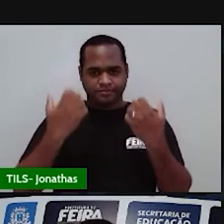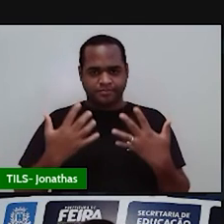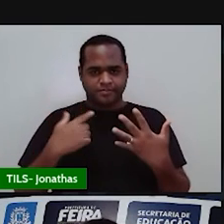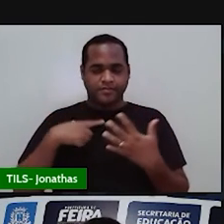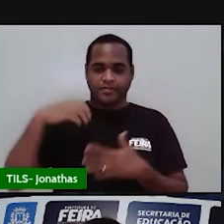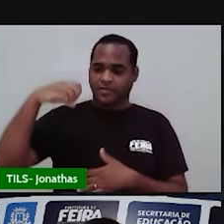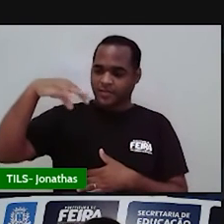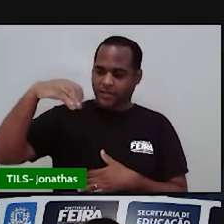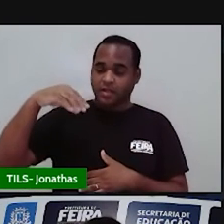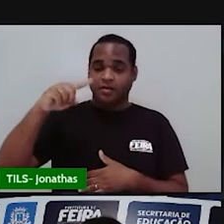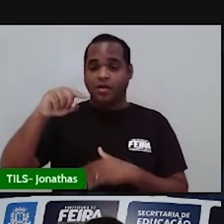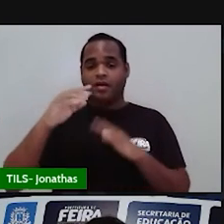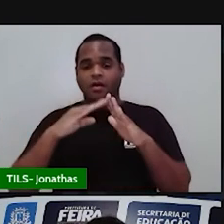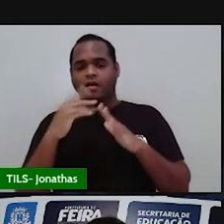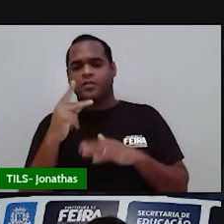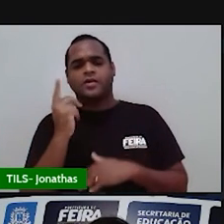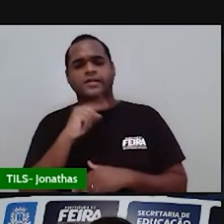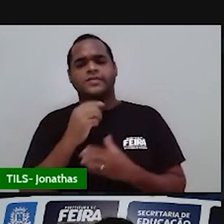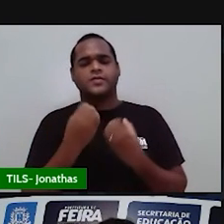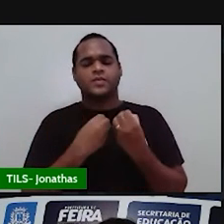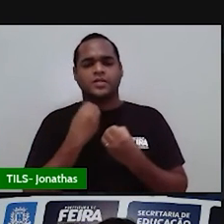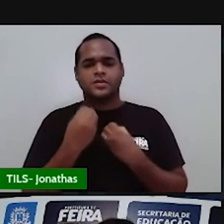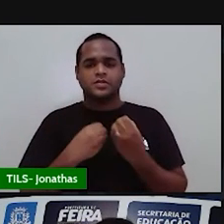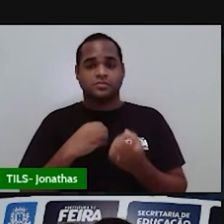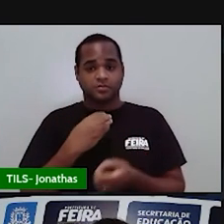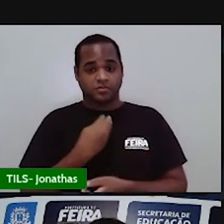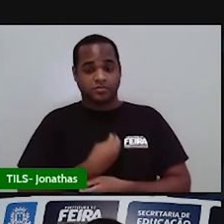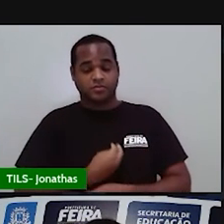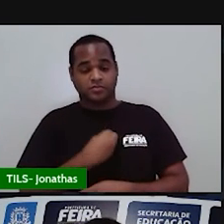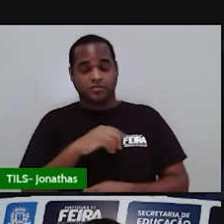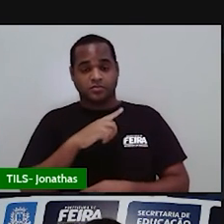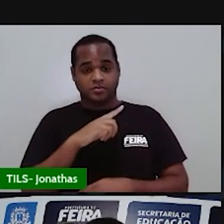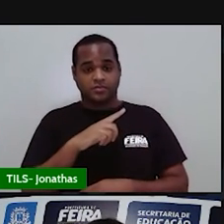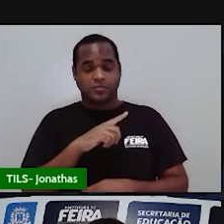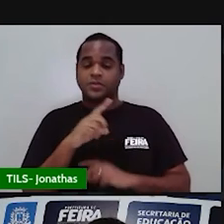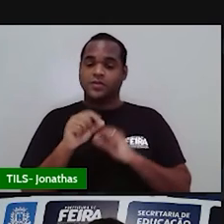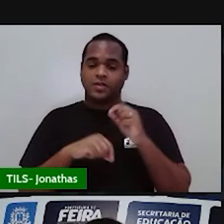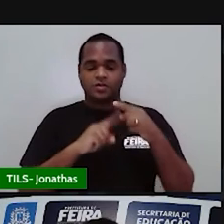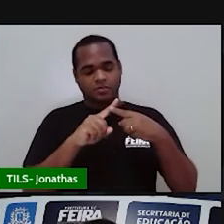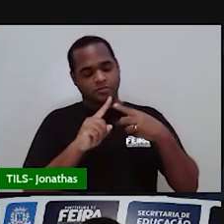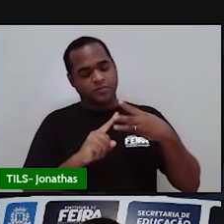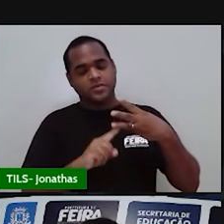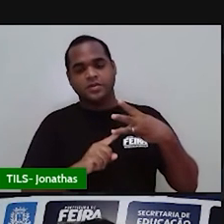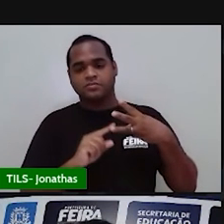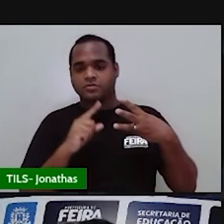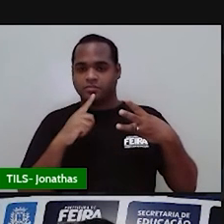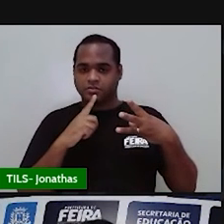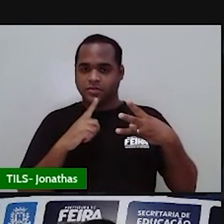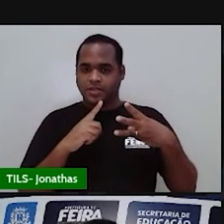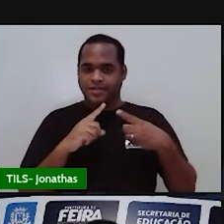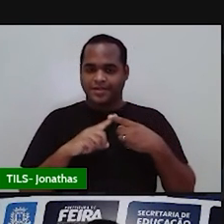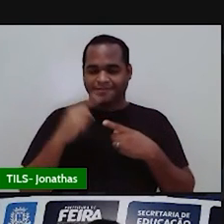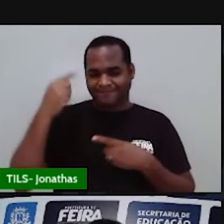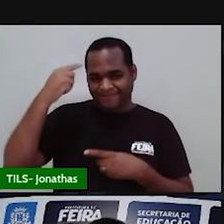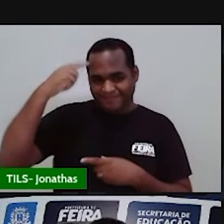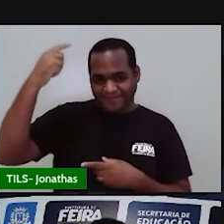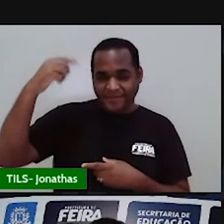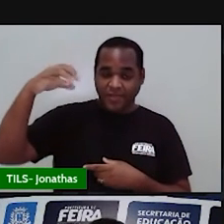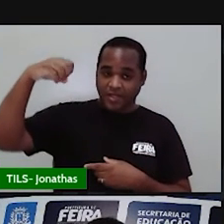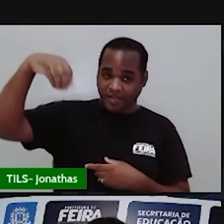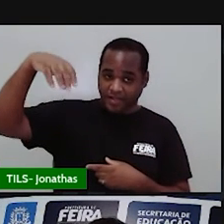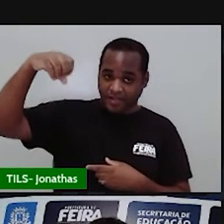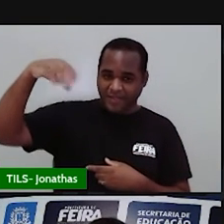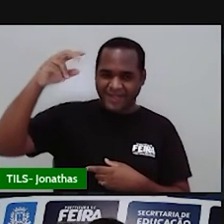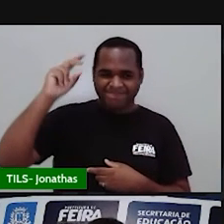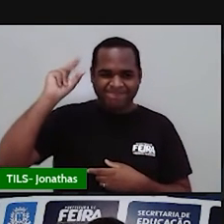na nossa casa. A gente tem, existem, né? Três tipos de lâmpada. A incandescente, que é a